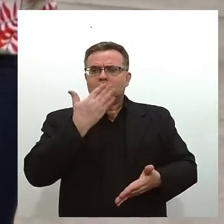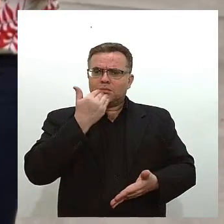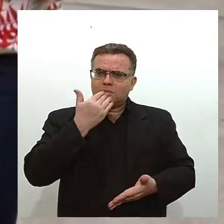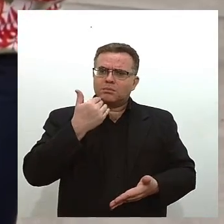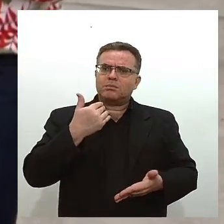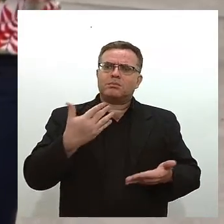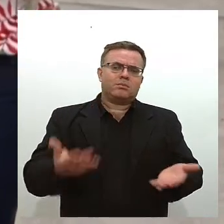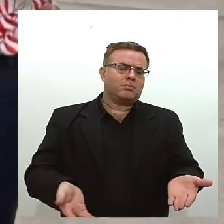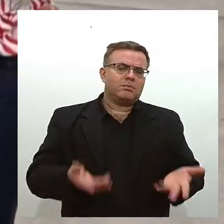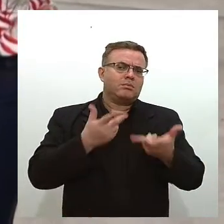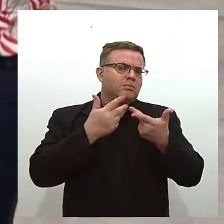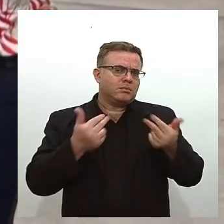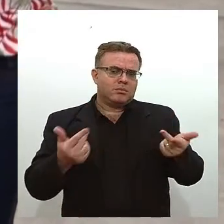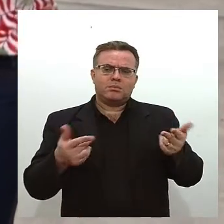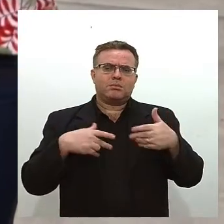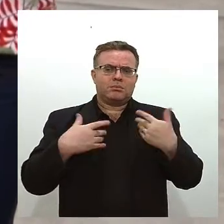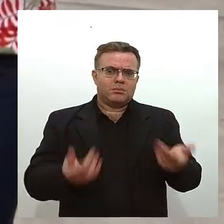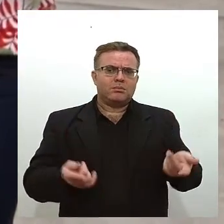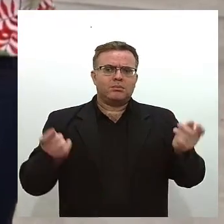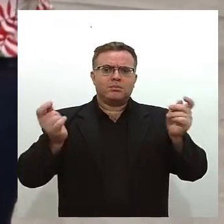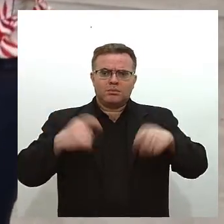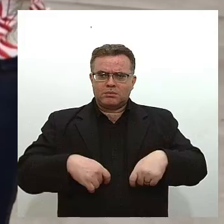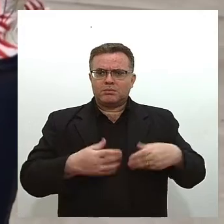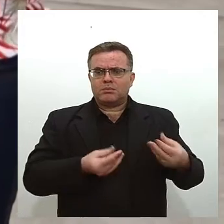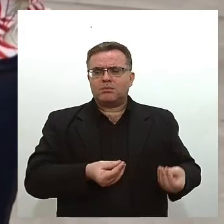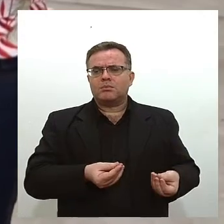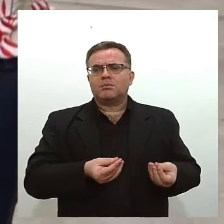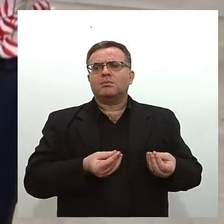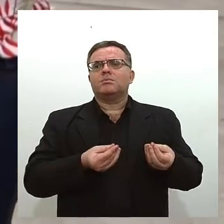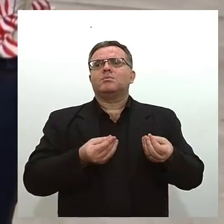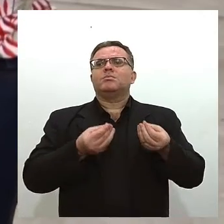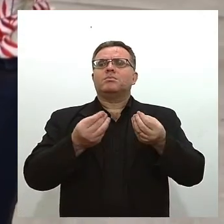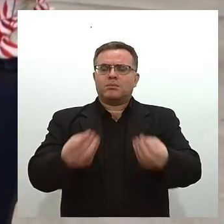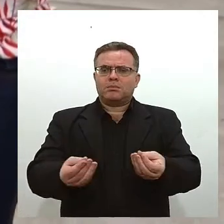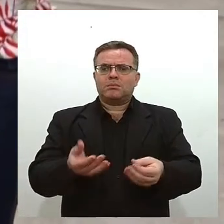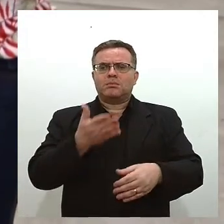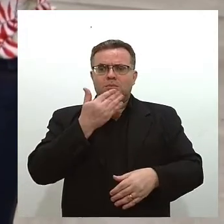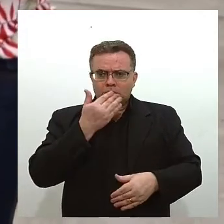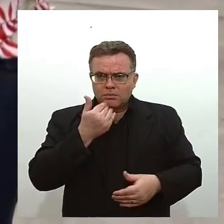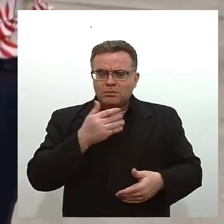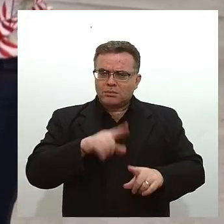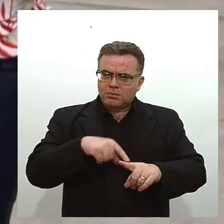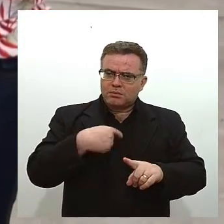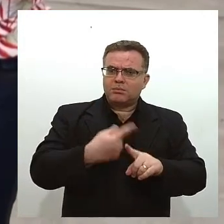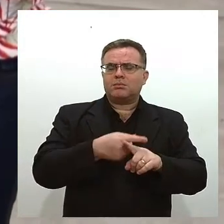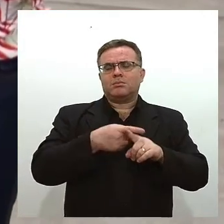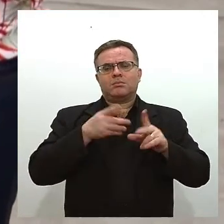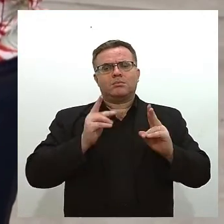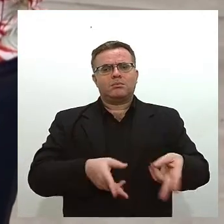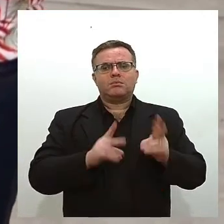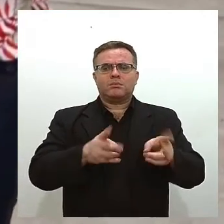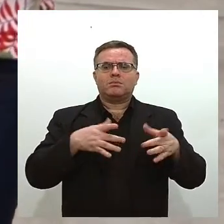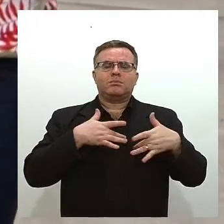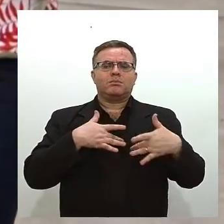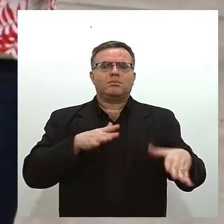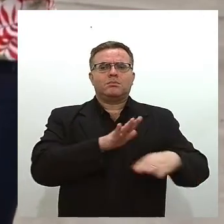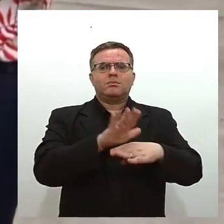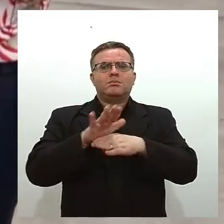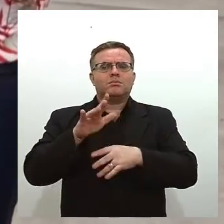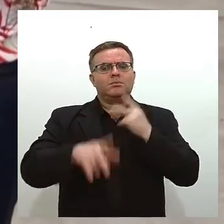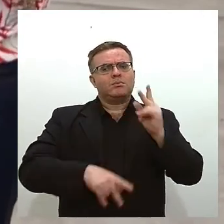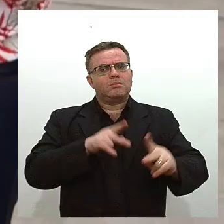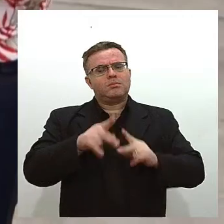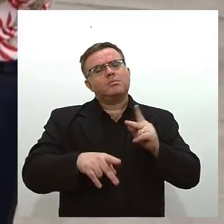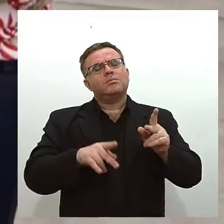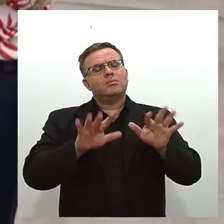alimento não perecível, né, para que a gente possa estar levando mais comida, mais conforto para essas famílias que estão